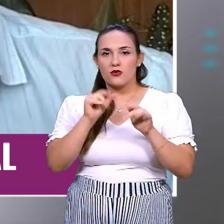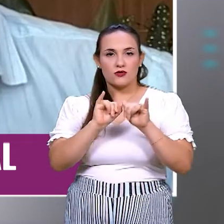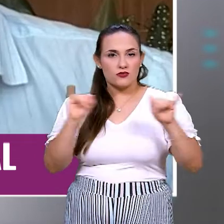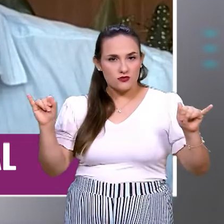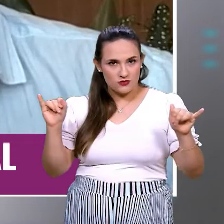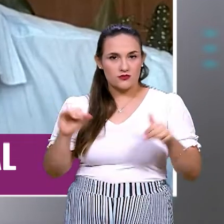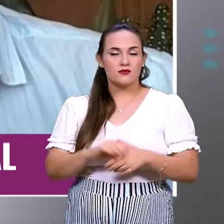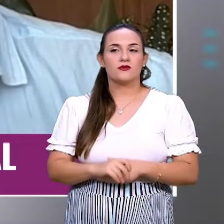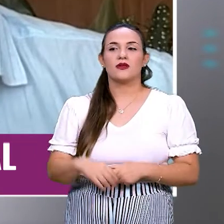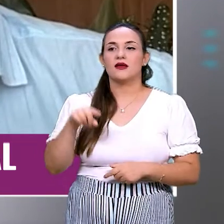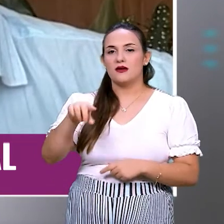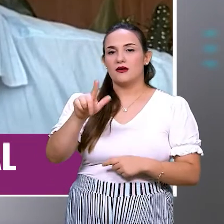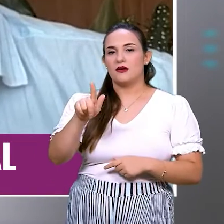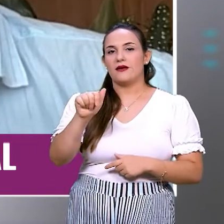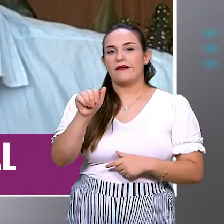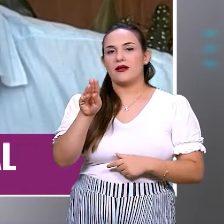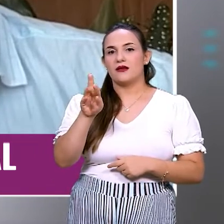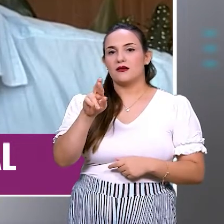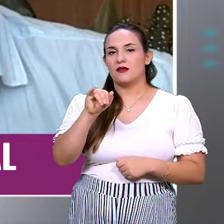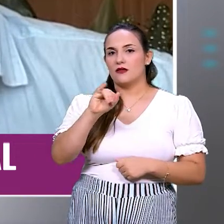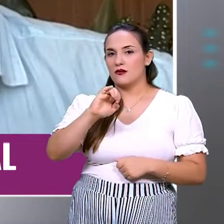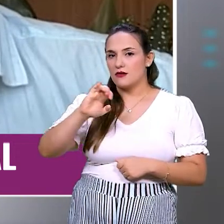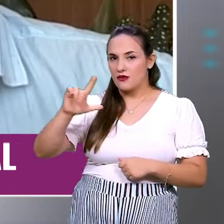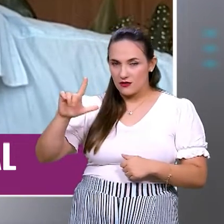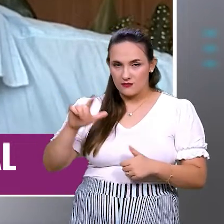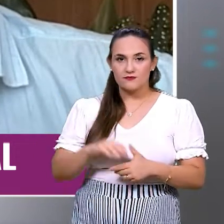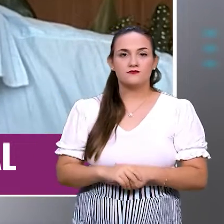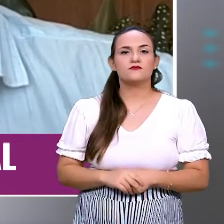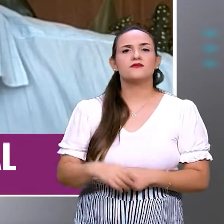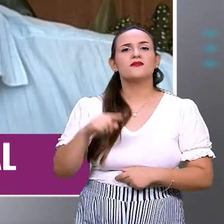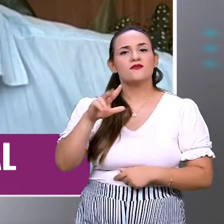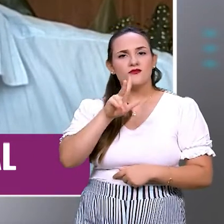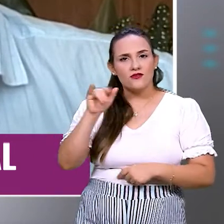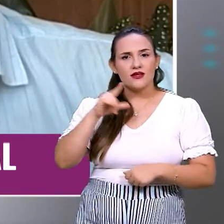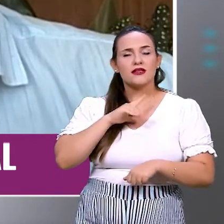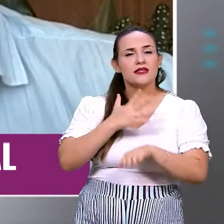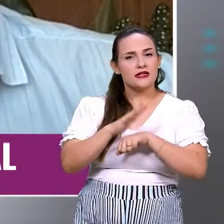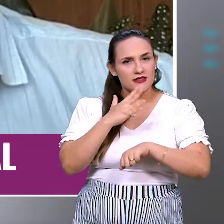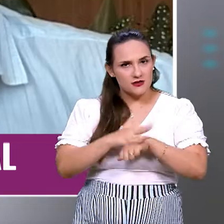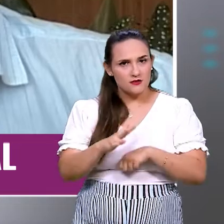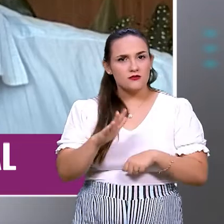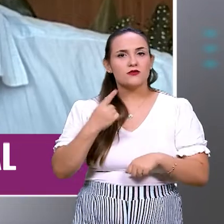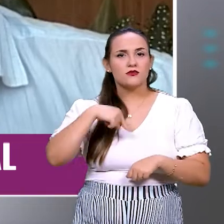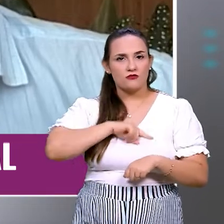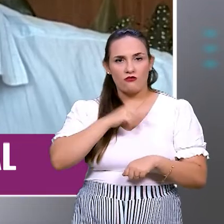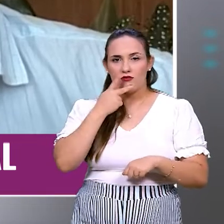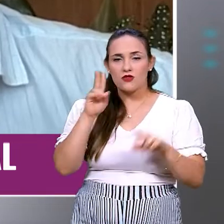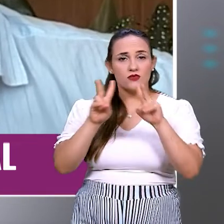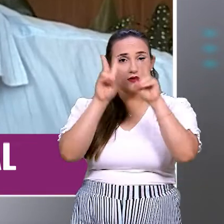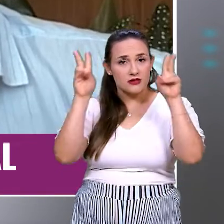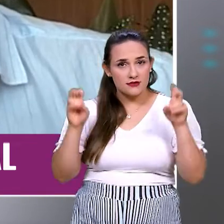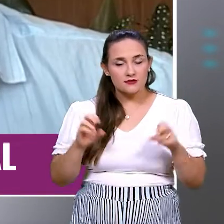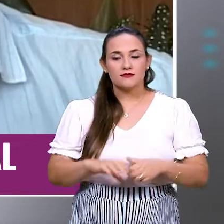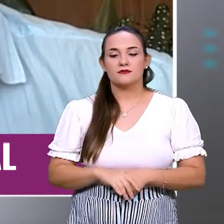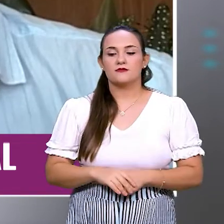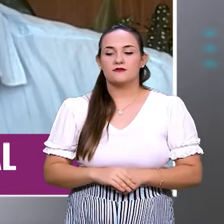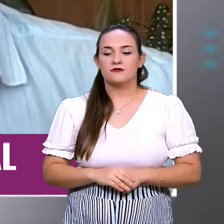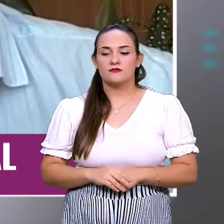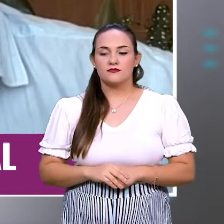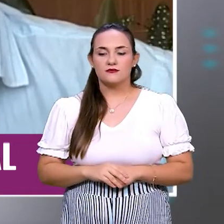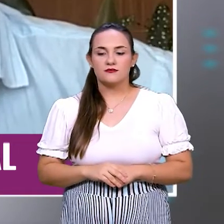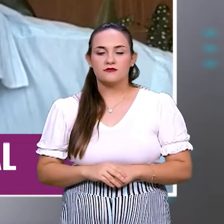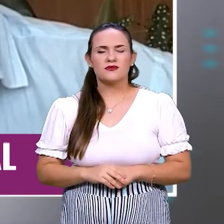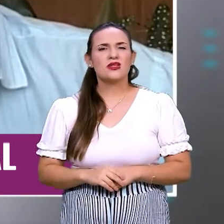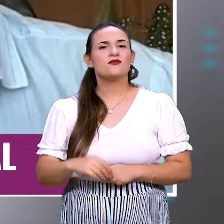boa notícia, doutor. Doutor Gabriel Ismanioto conversando com a gente aqui no Perspectiva. Esse treinamento, esse assunto que nós estamos